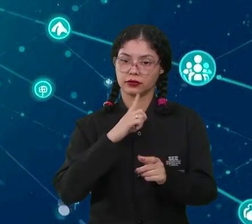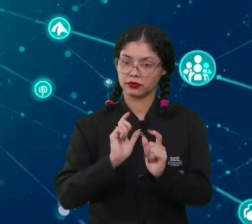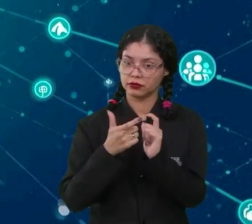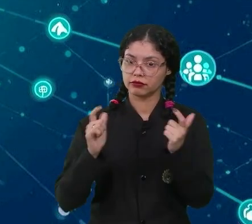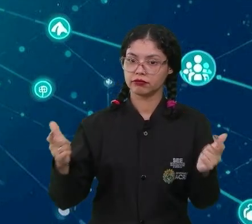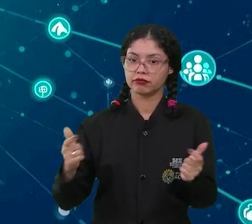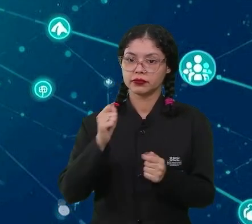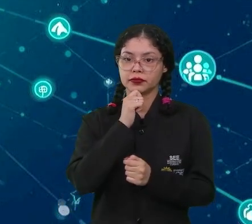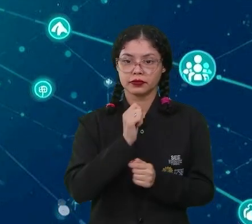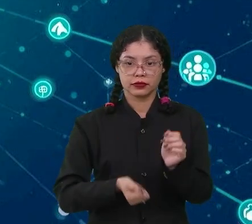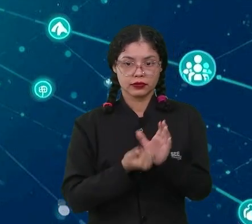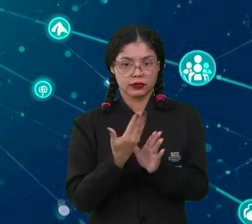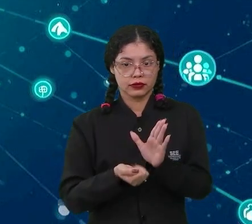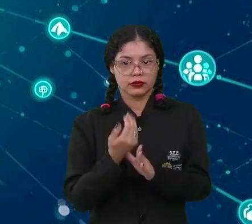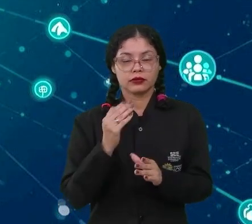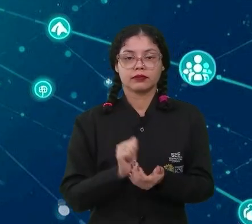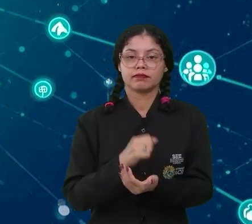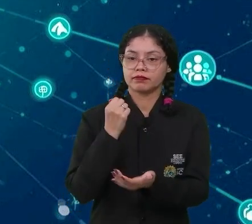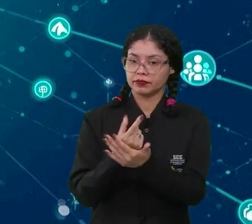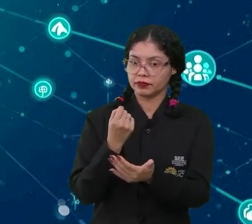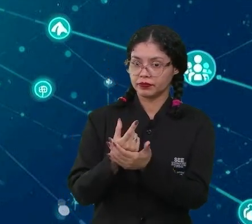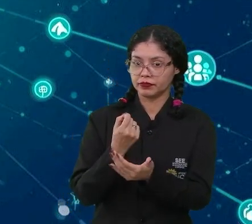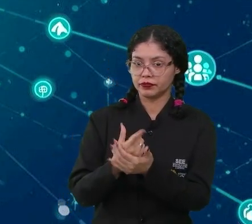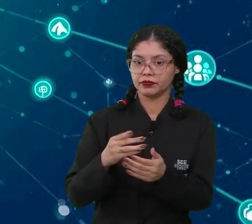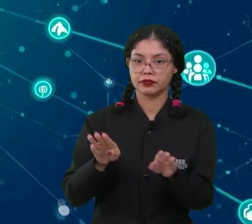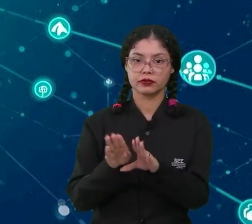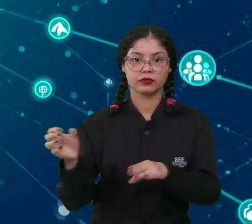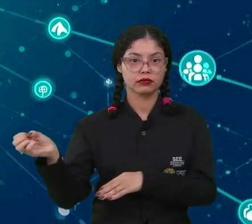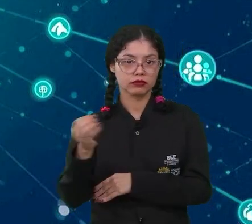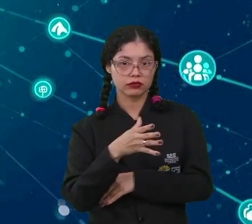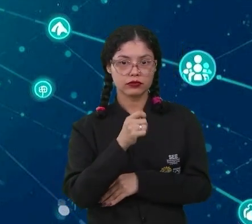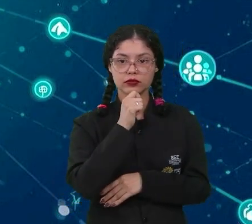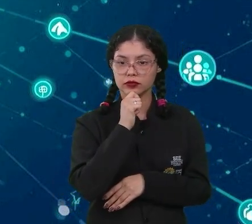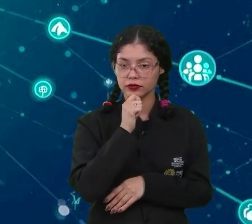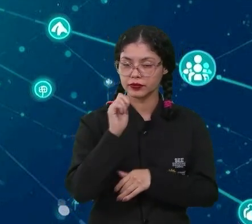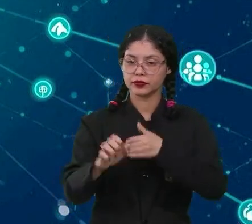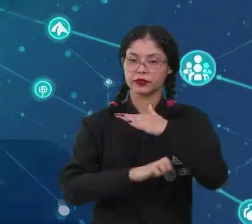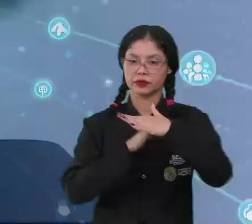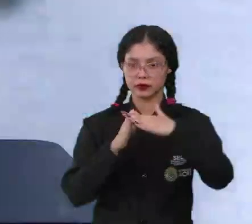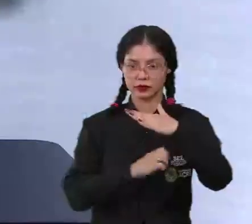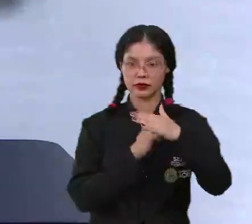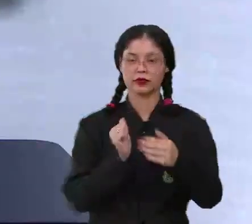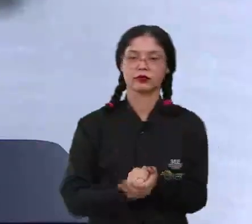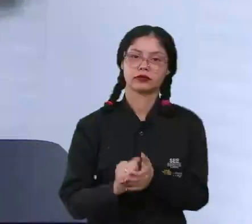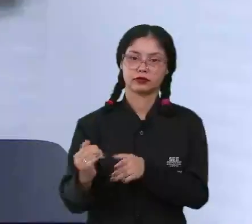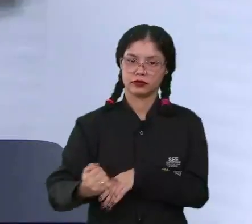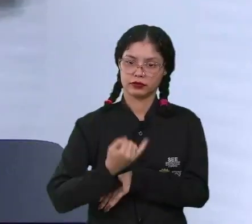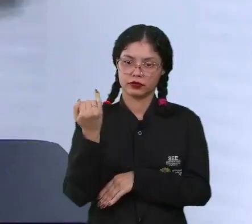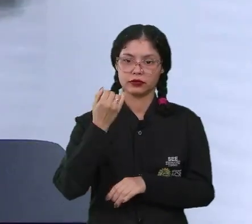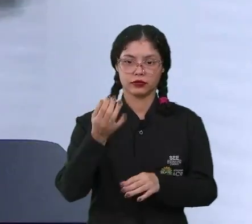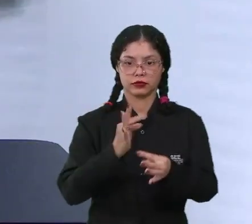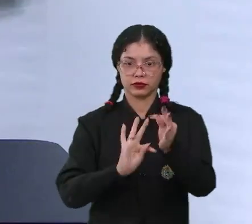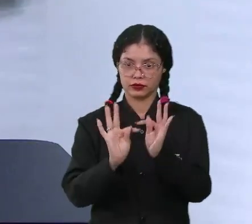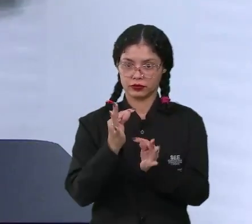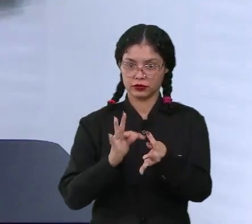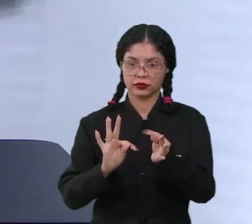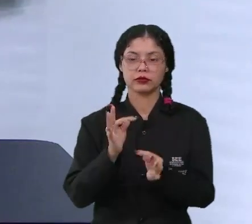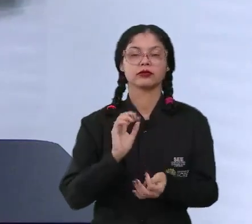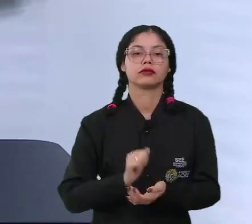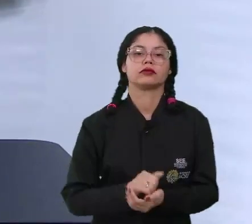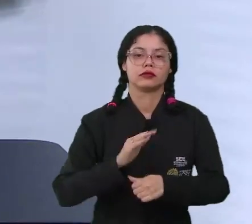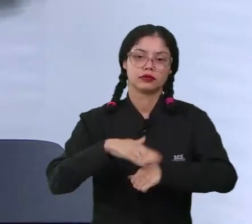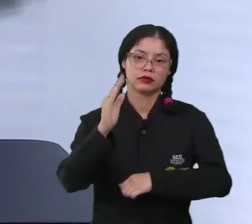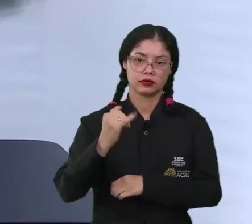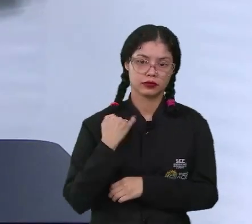grande capacidade de investimento e inovação, ou seja, são empresas extremamente tecnológicas e o